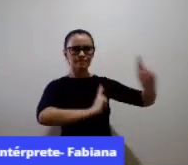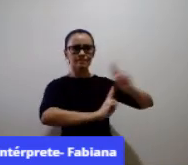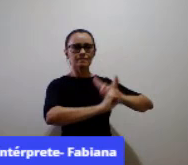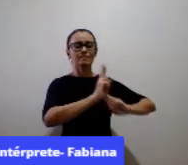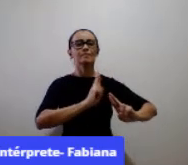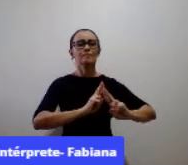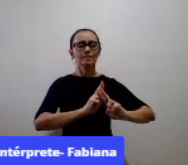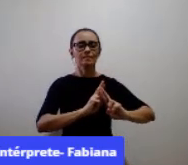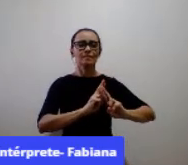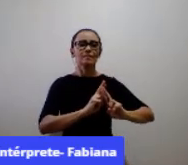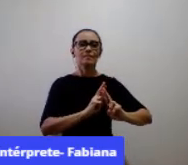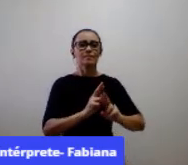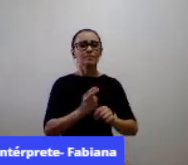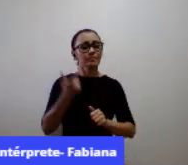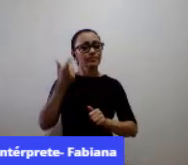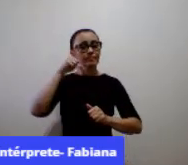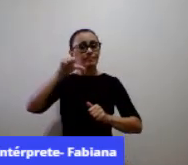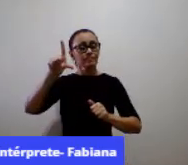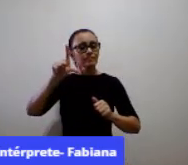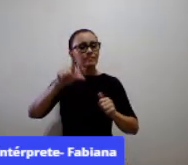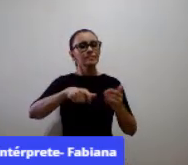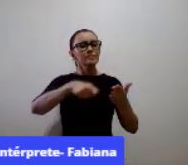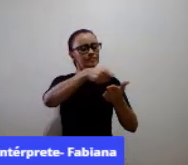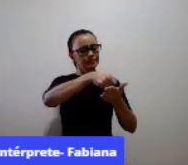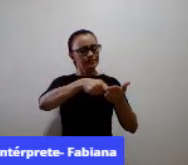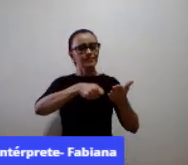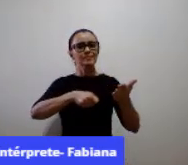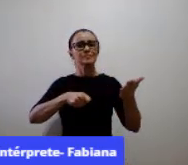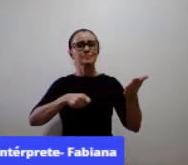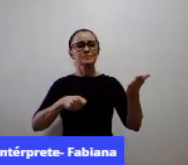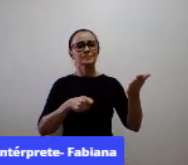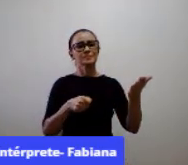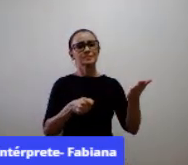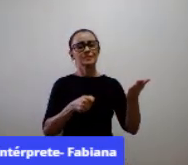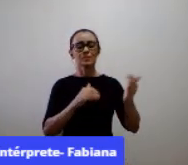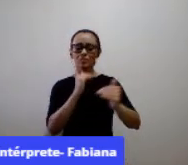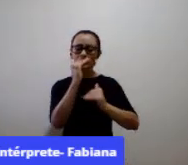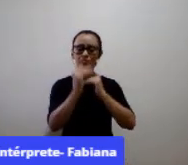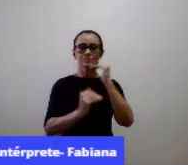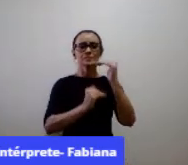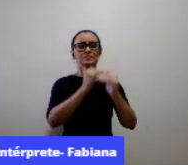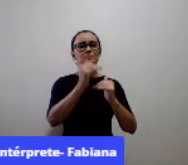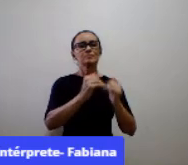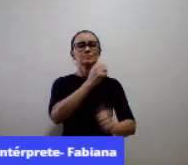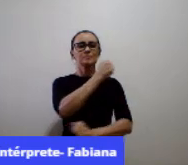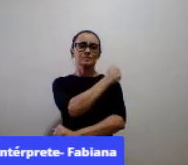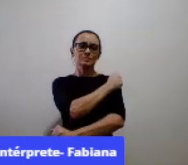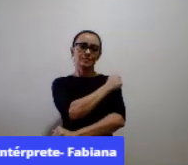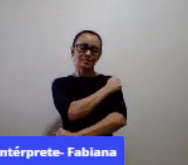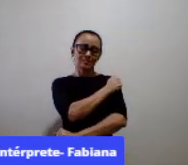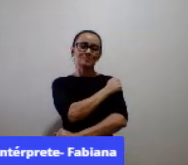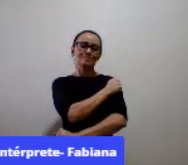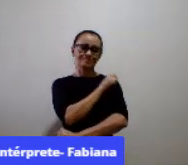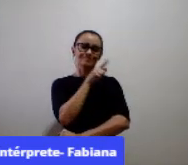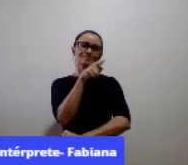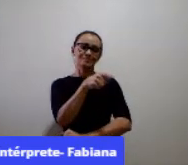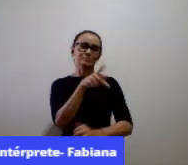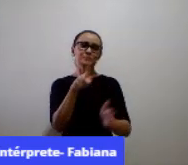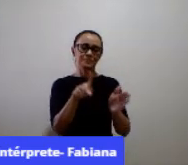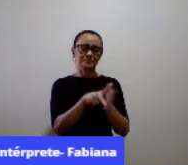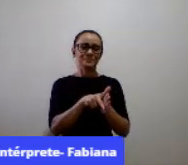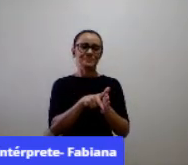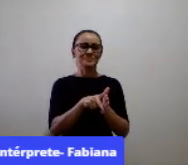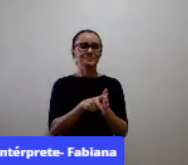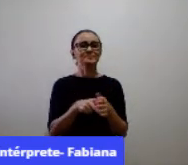traçado caminhos para o desenvolvimento pedagógico dessa criança, desse aluno. Correto? É isso,